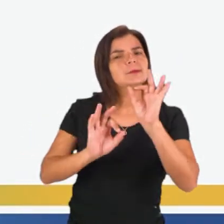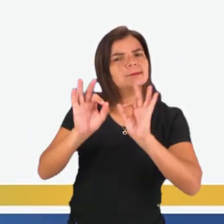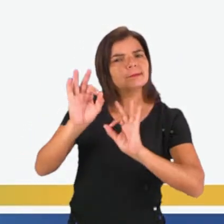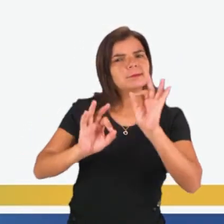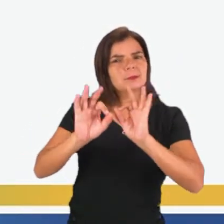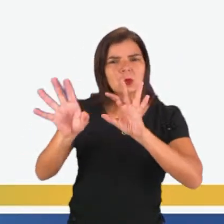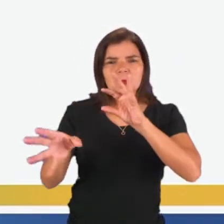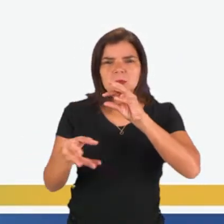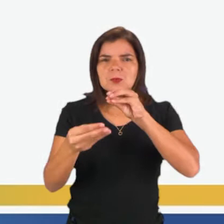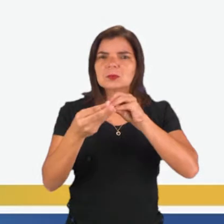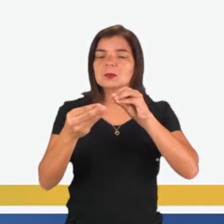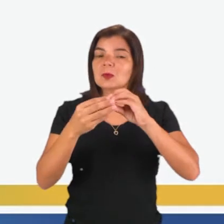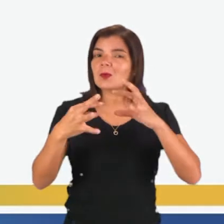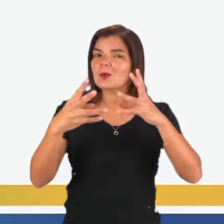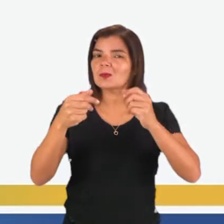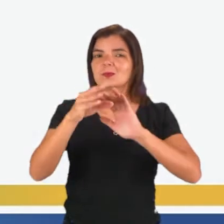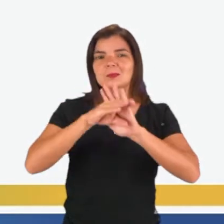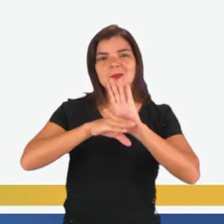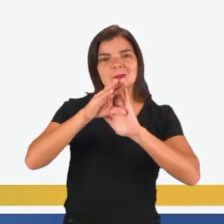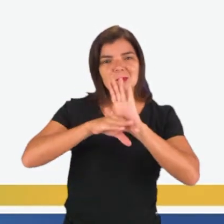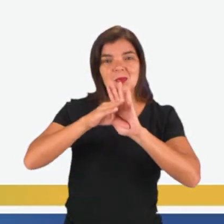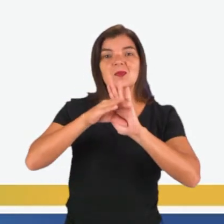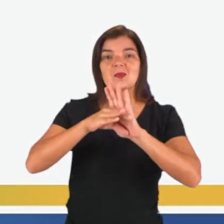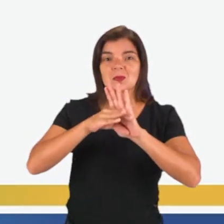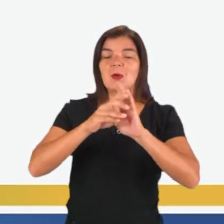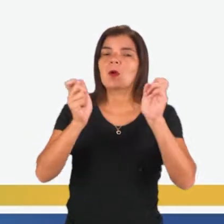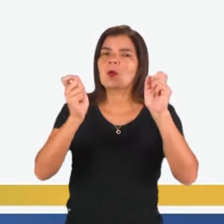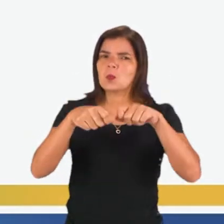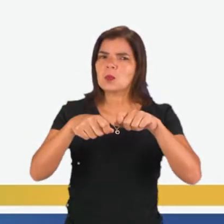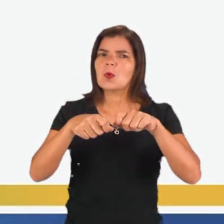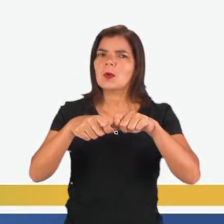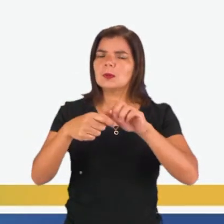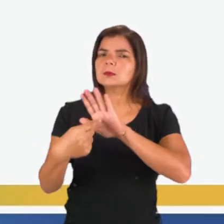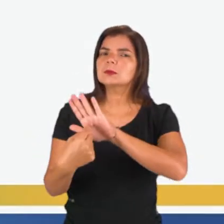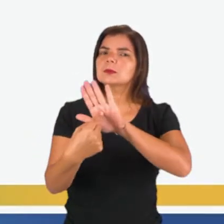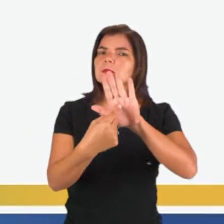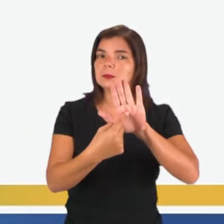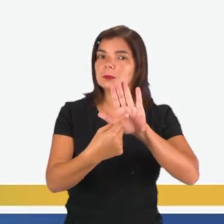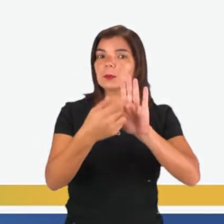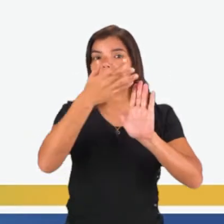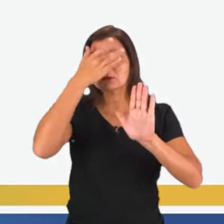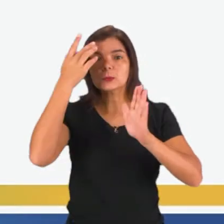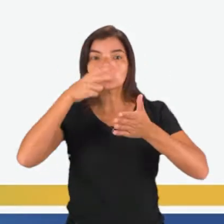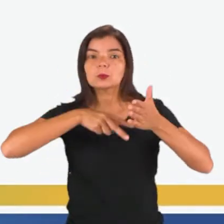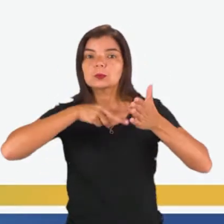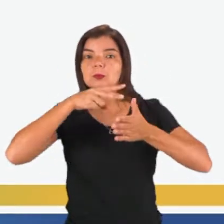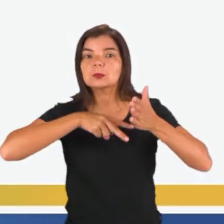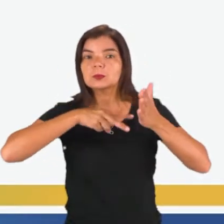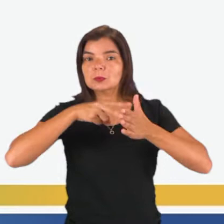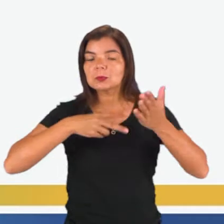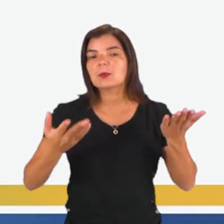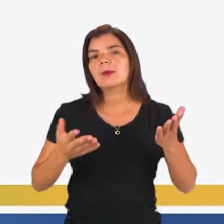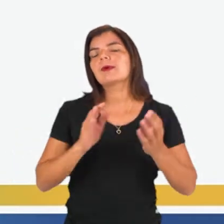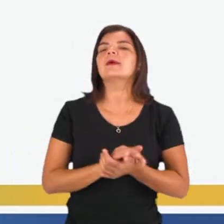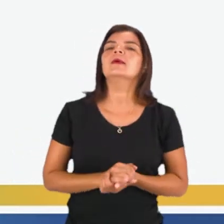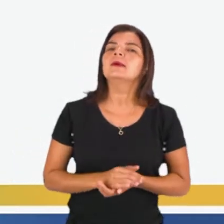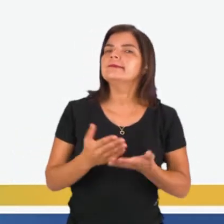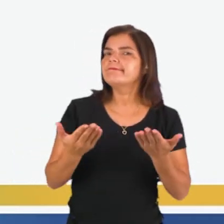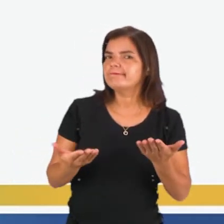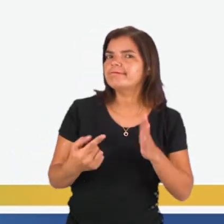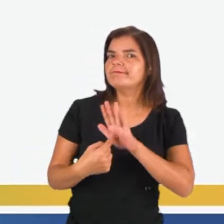uma síntese de todo esse conteúdo para que ele seja apresentado para o público leitor.